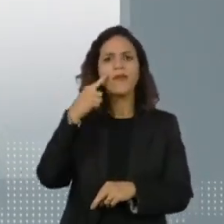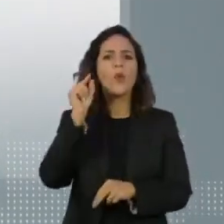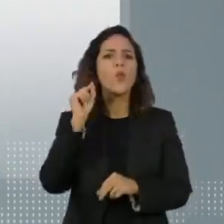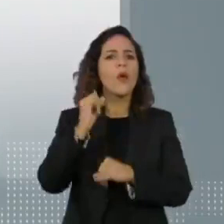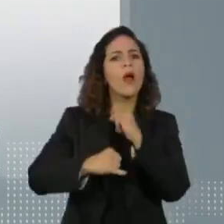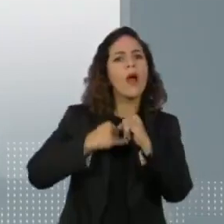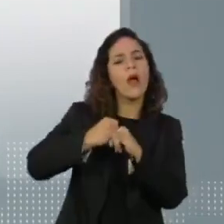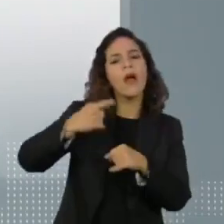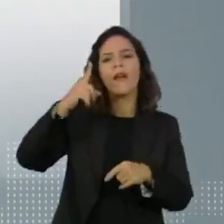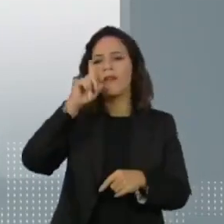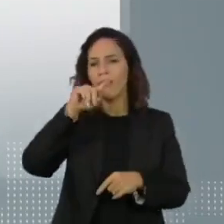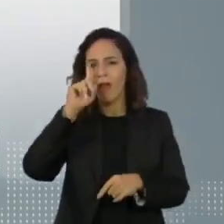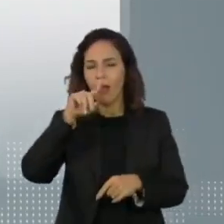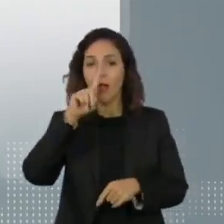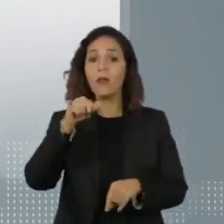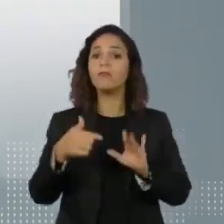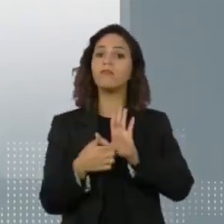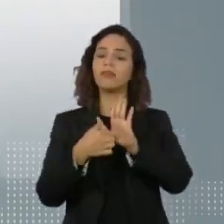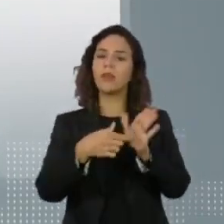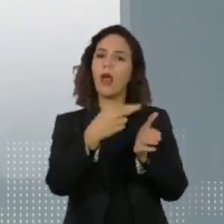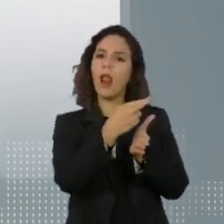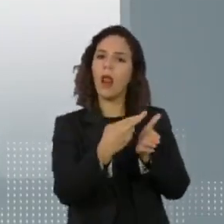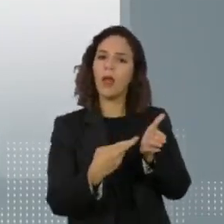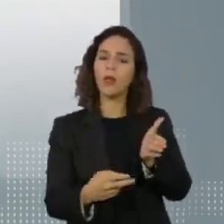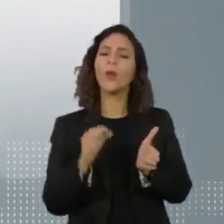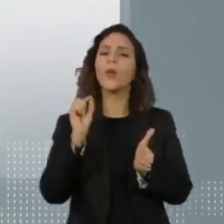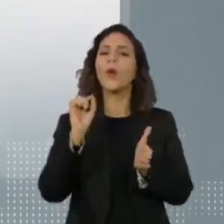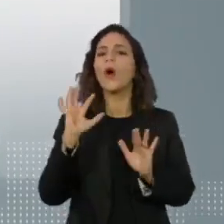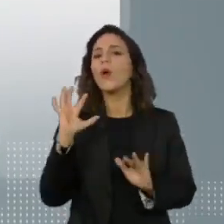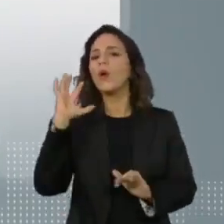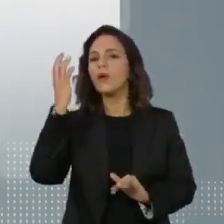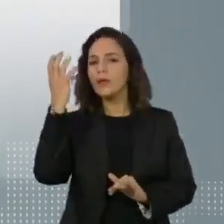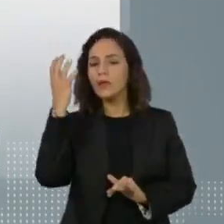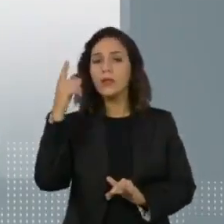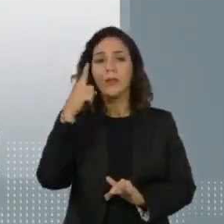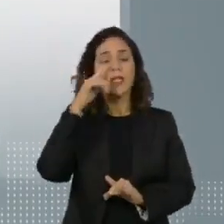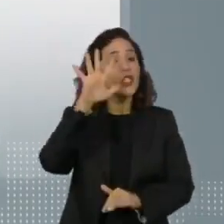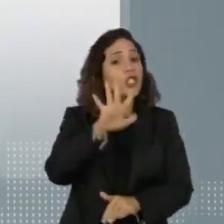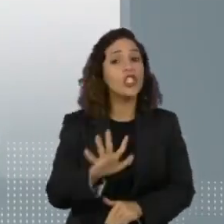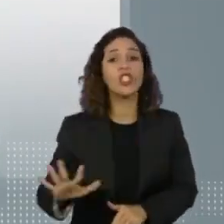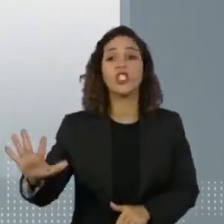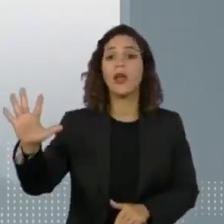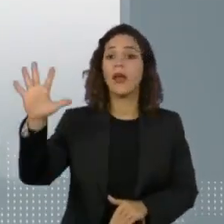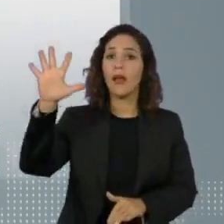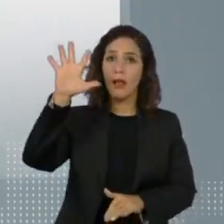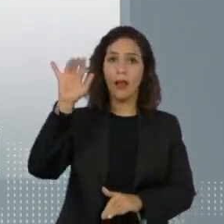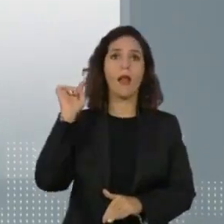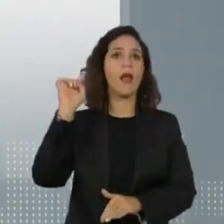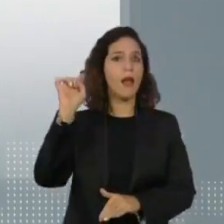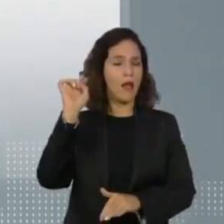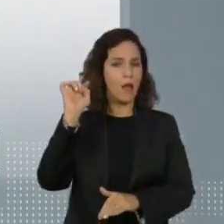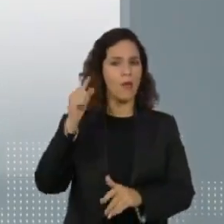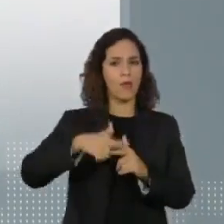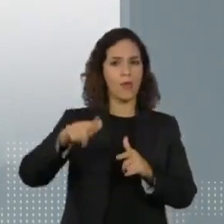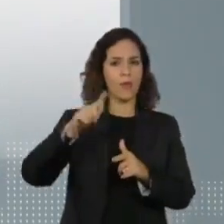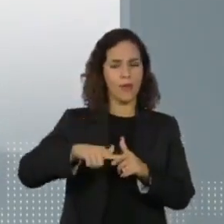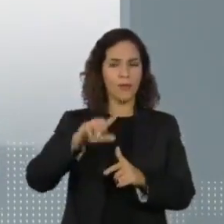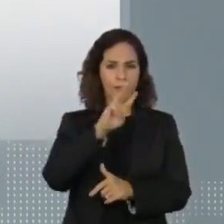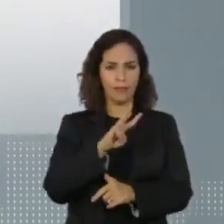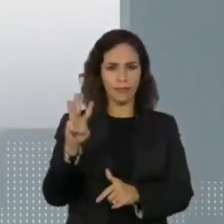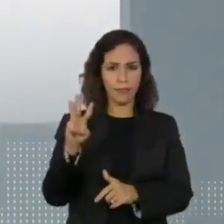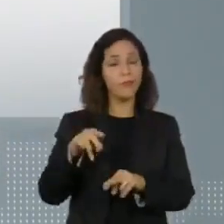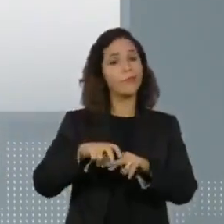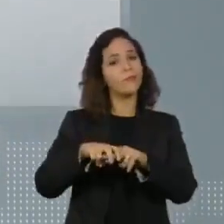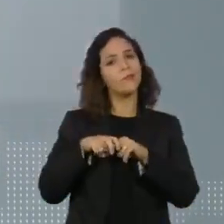interrupções na internet publicou relatórios a indisponibilidade generalizada do fastware o que pode